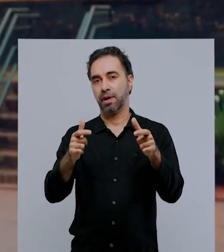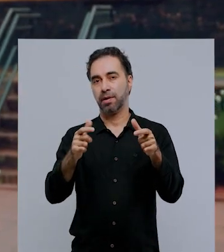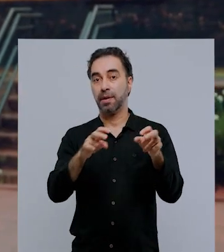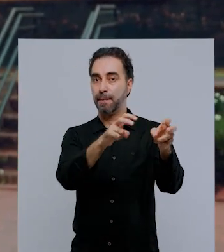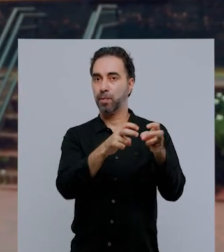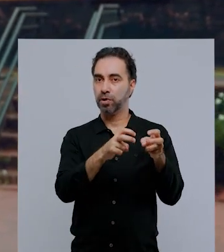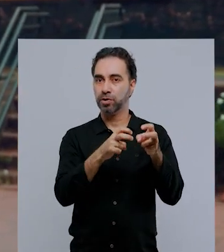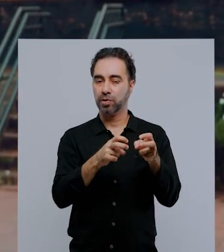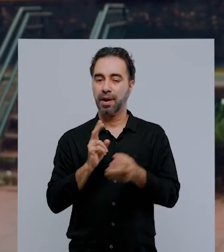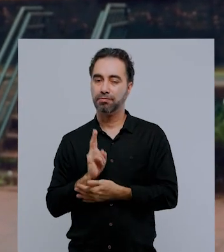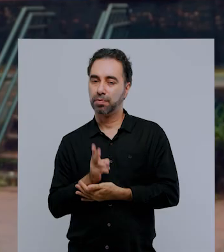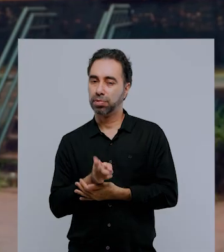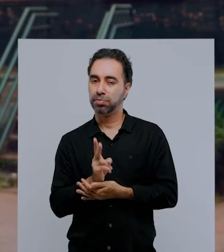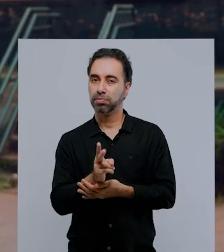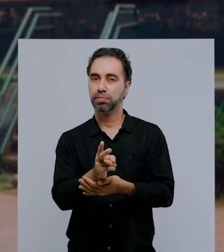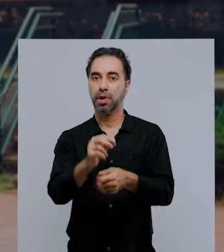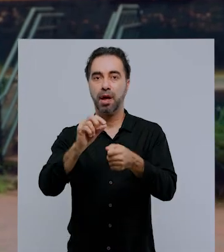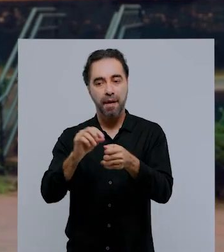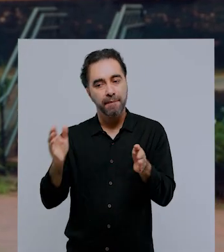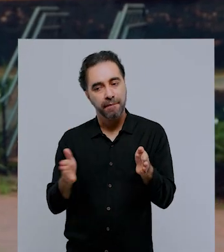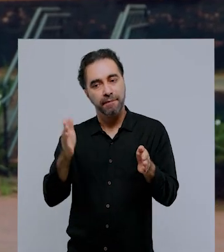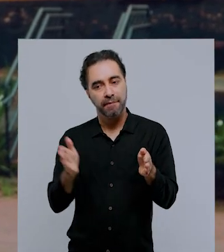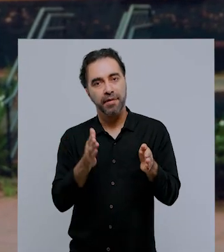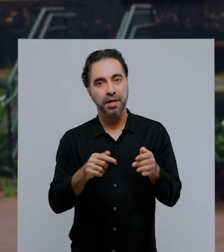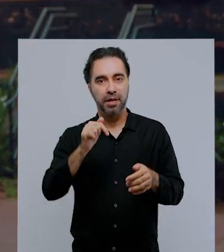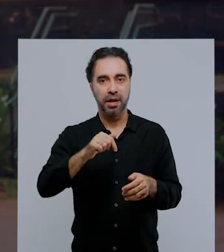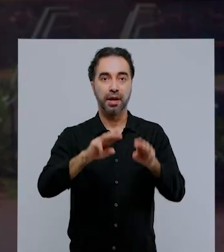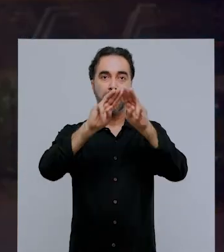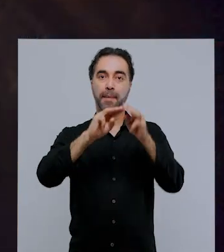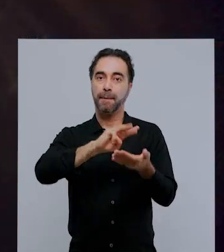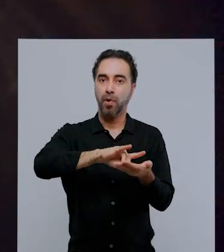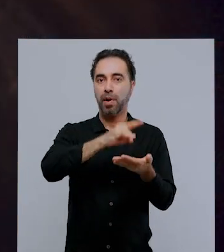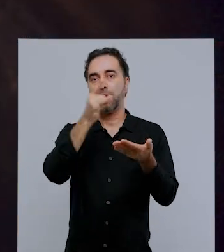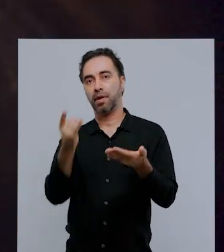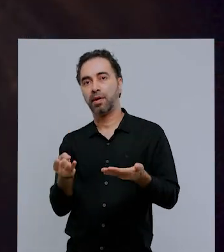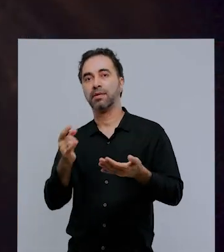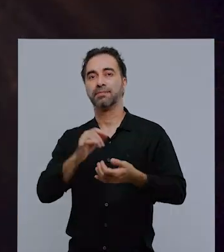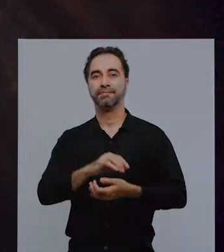isso que ela é preservada e produzida aqui no Museu da Cana.